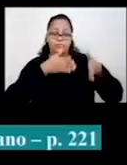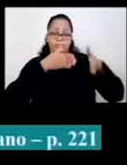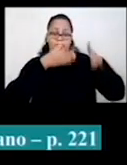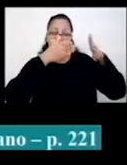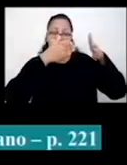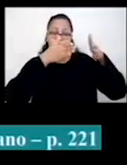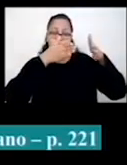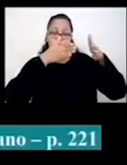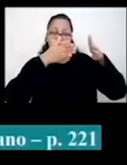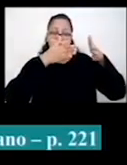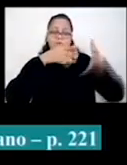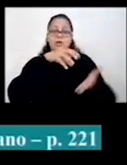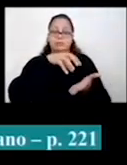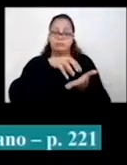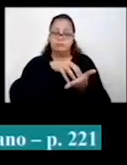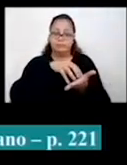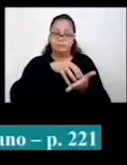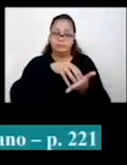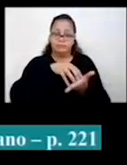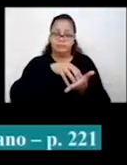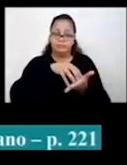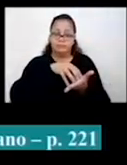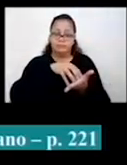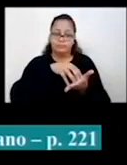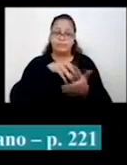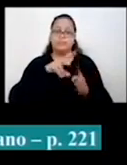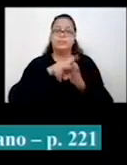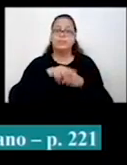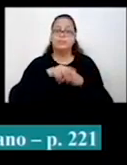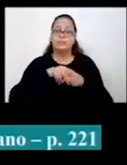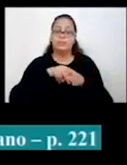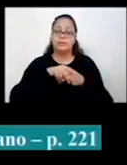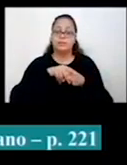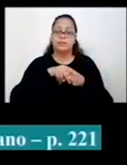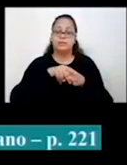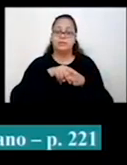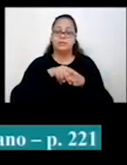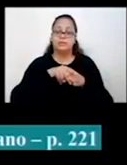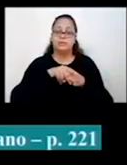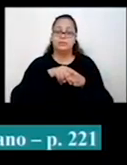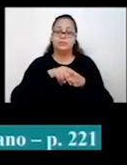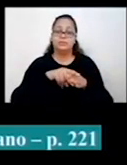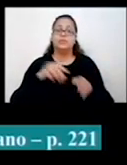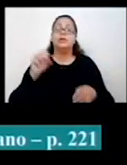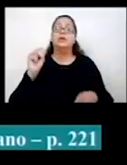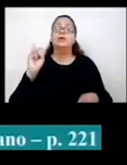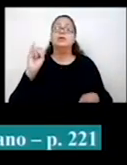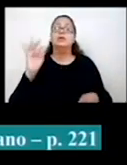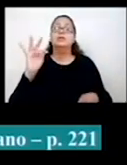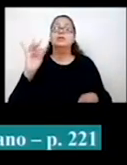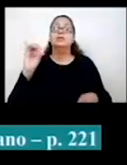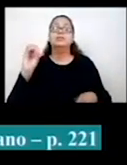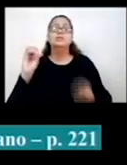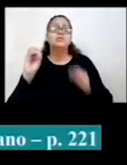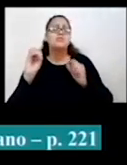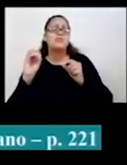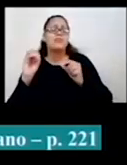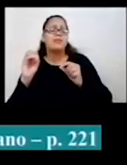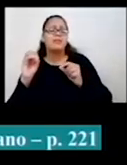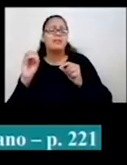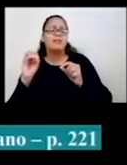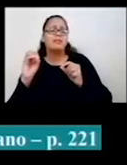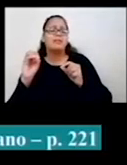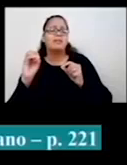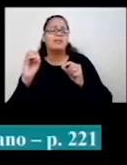certa verticalização aí, no espaço urbano de Barretos na área central. Sítio e situação urbana. O